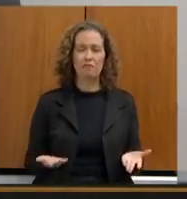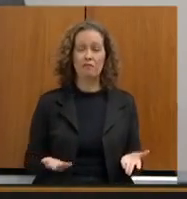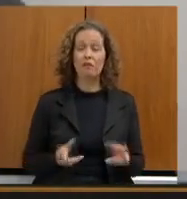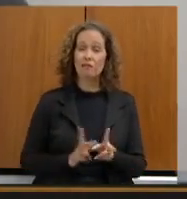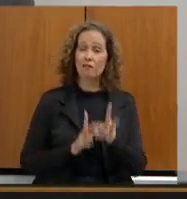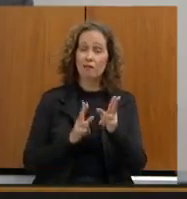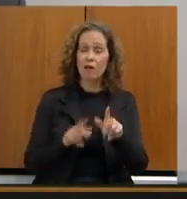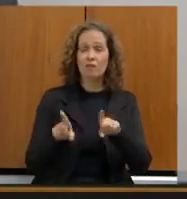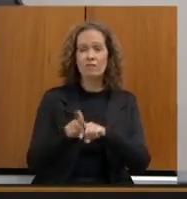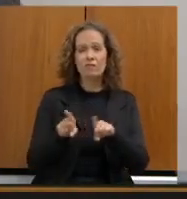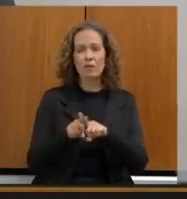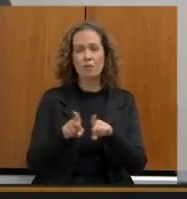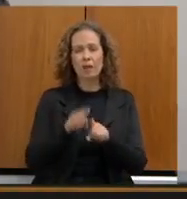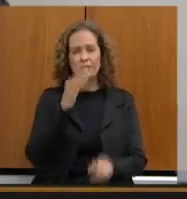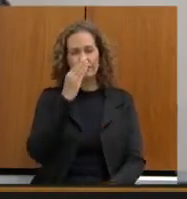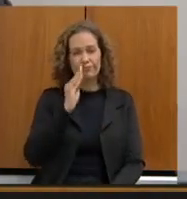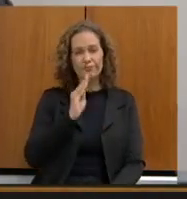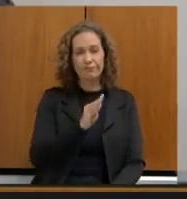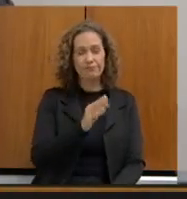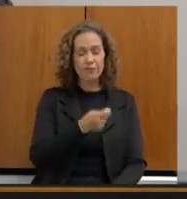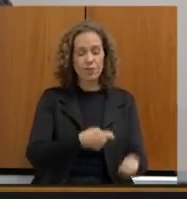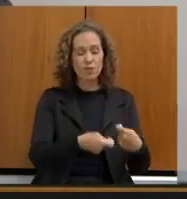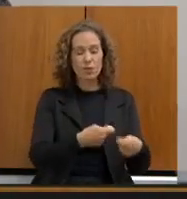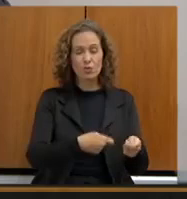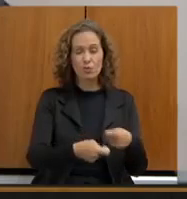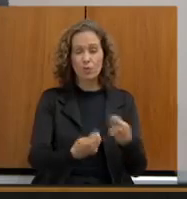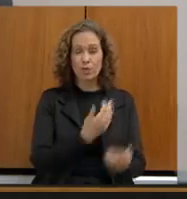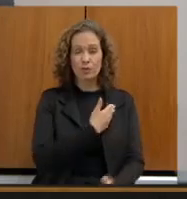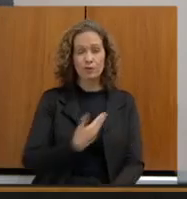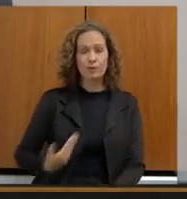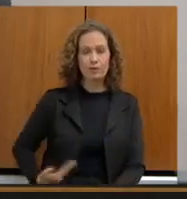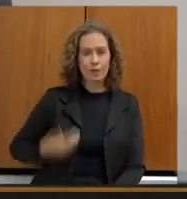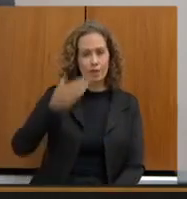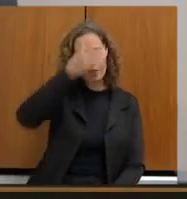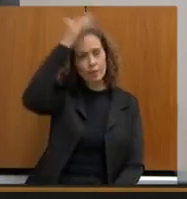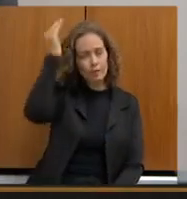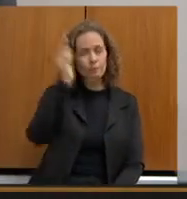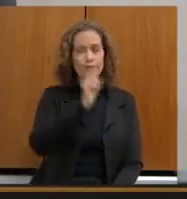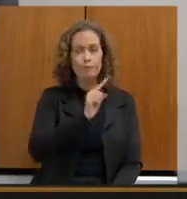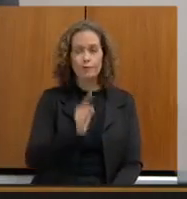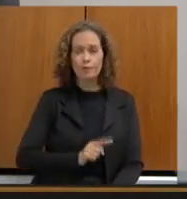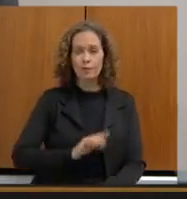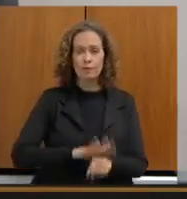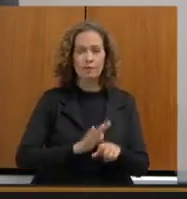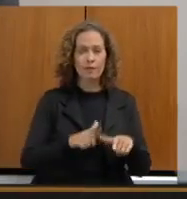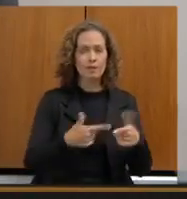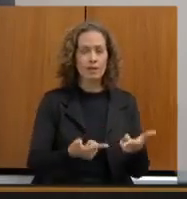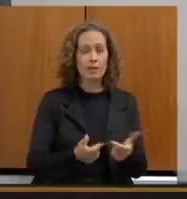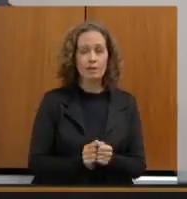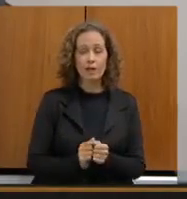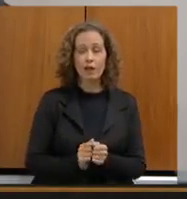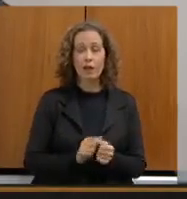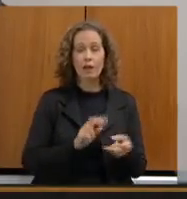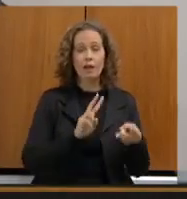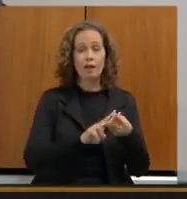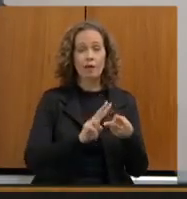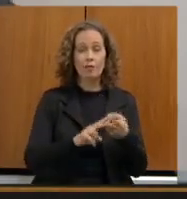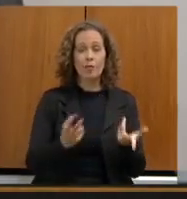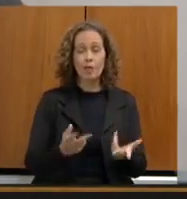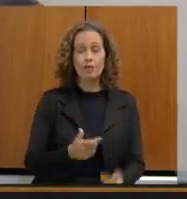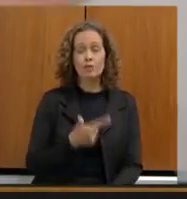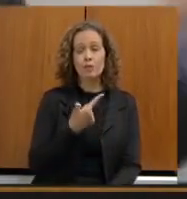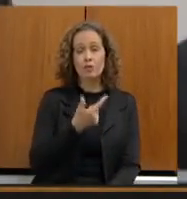da mesma forma que eu repudiou a economia que o governo Zema vem fazendo trocando o preso com tornozeleira E gasta